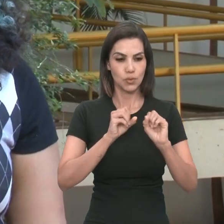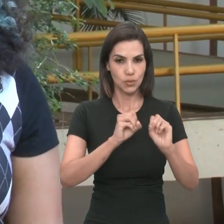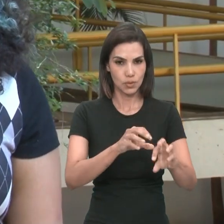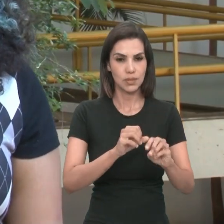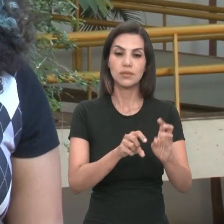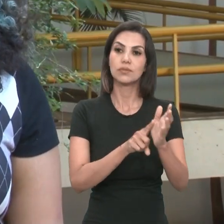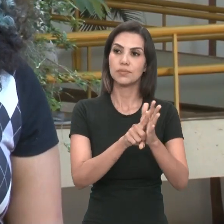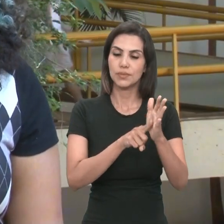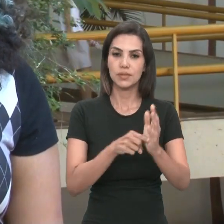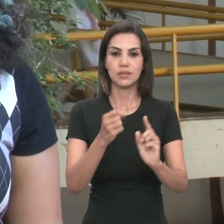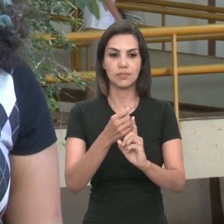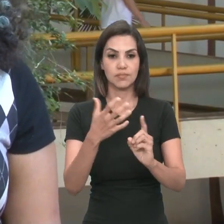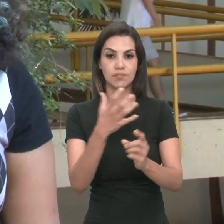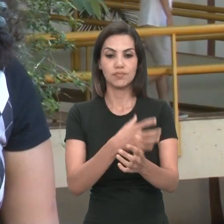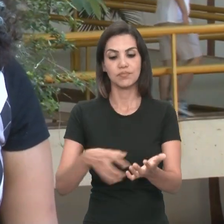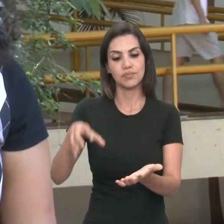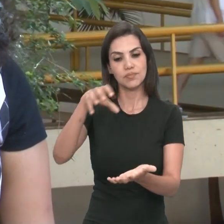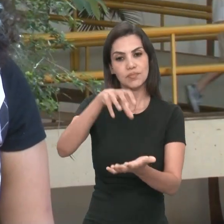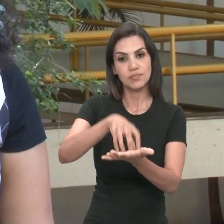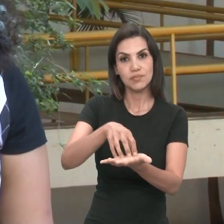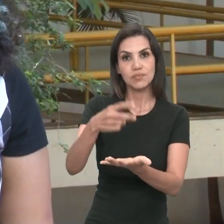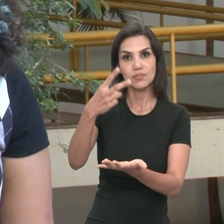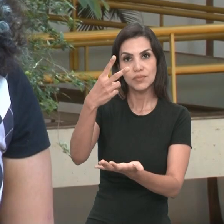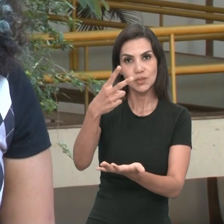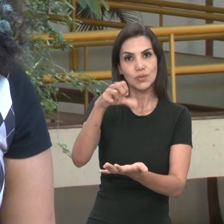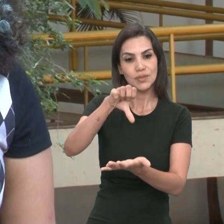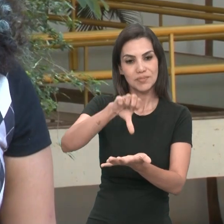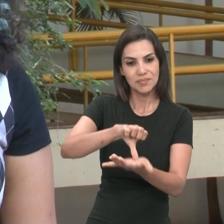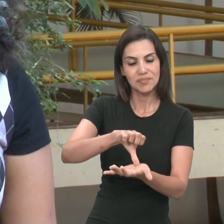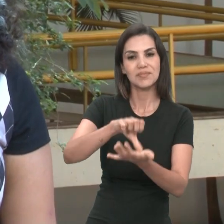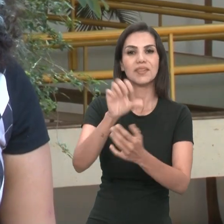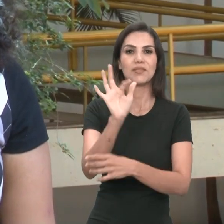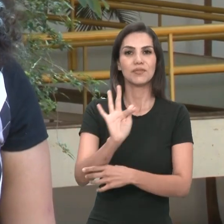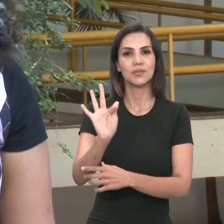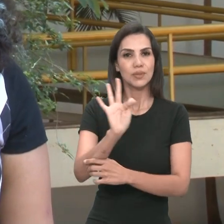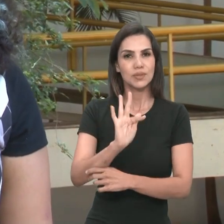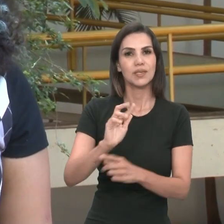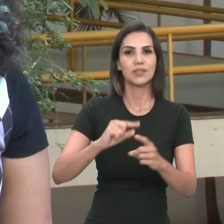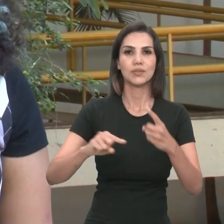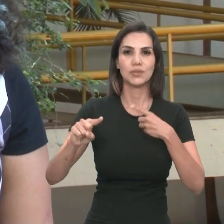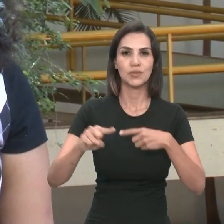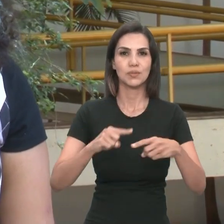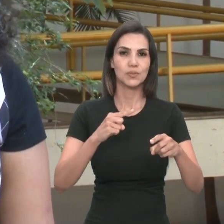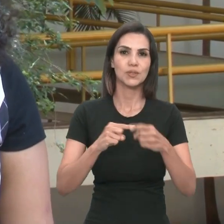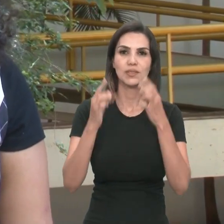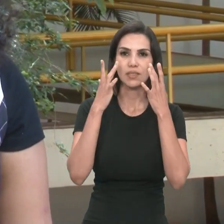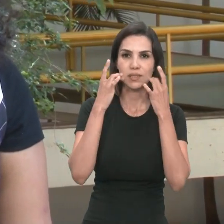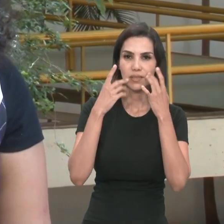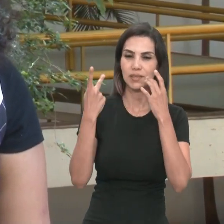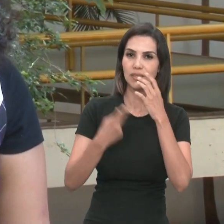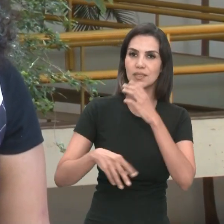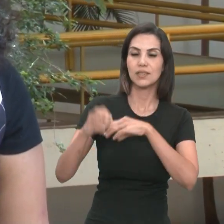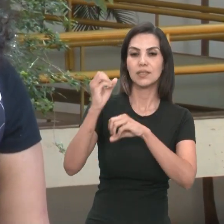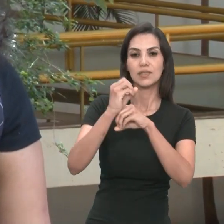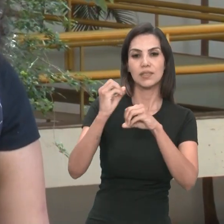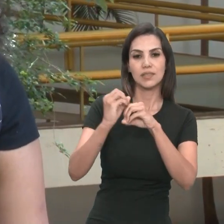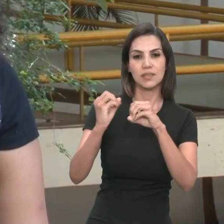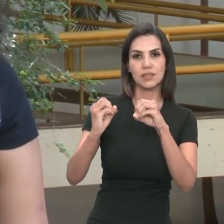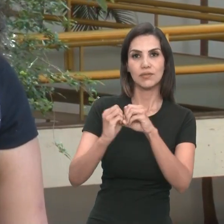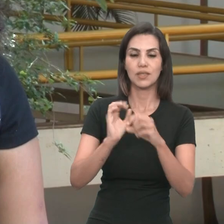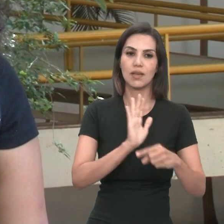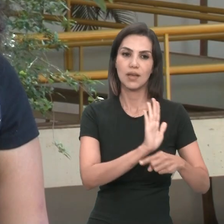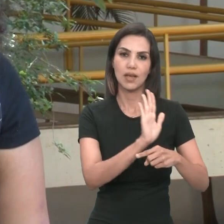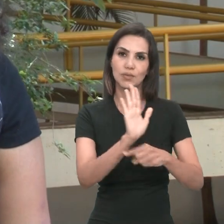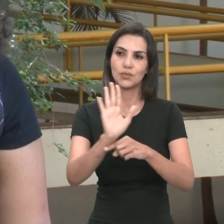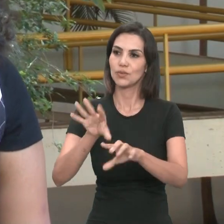no coração do campus Samambaia, a Escola de Música e Artes Cênicas da UFG pulsa, sendo referência na formação artística